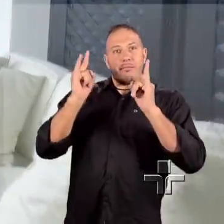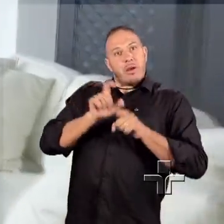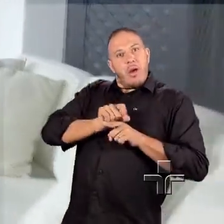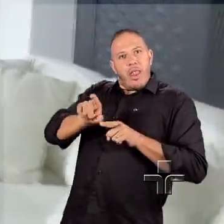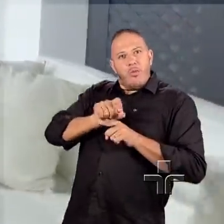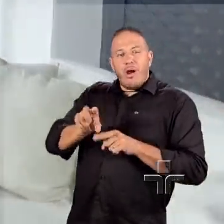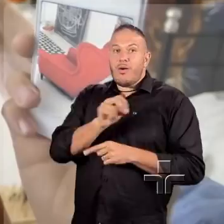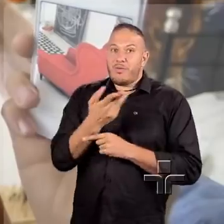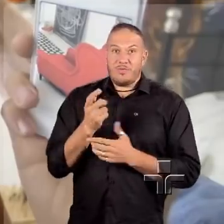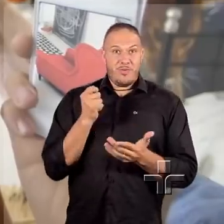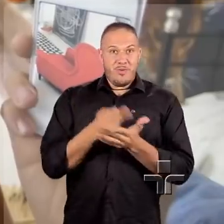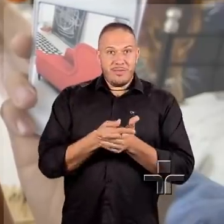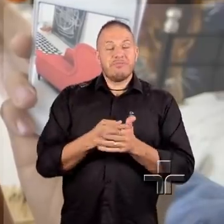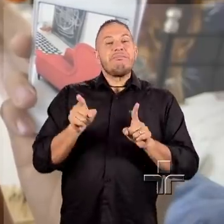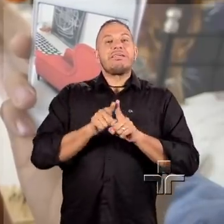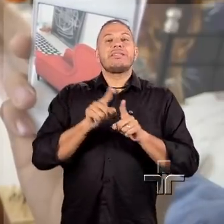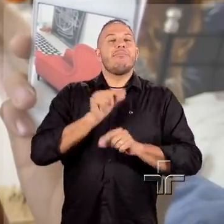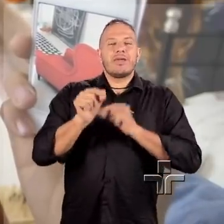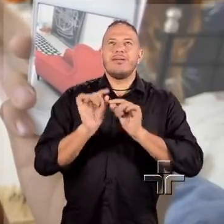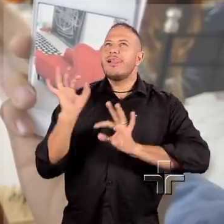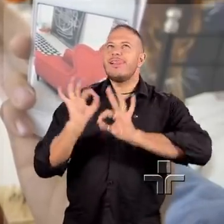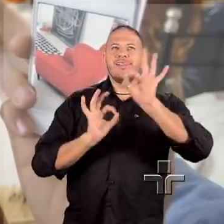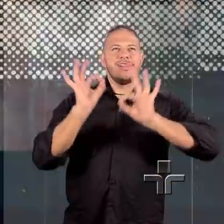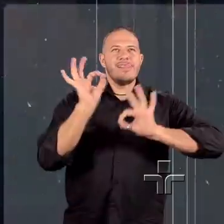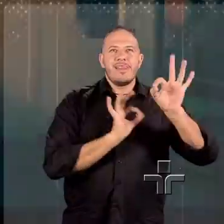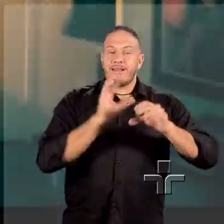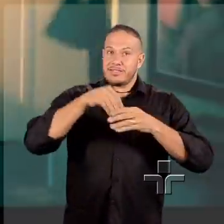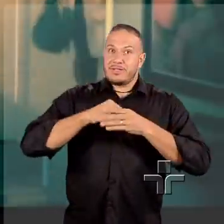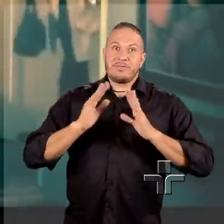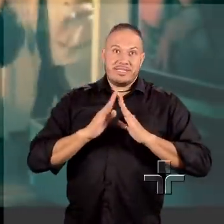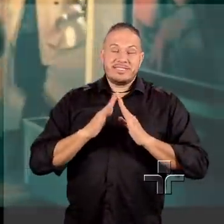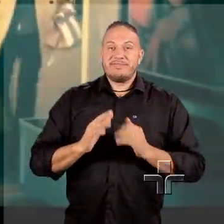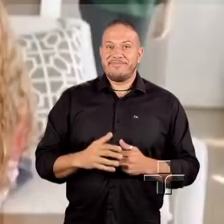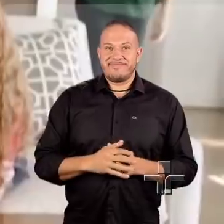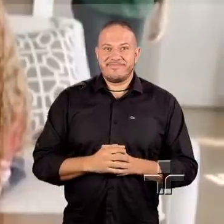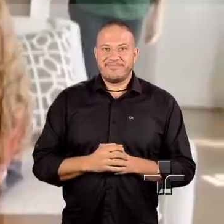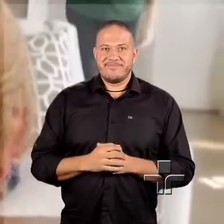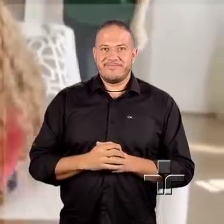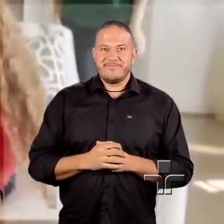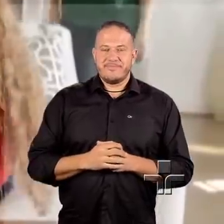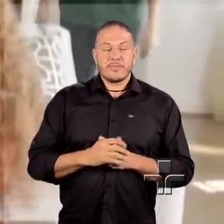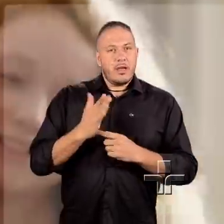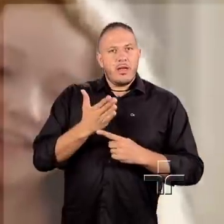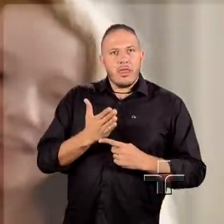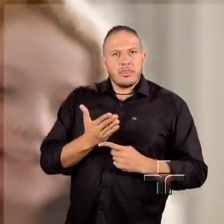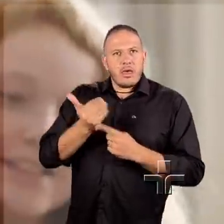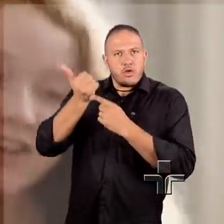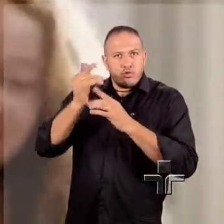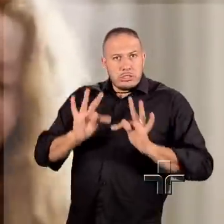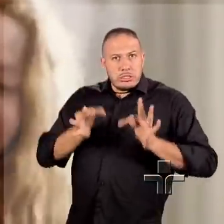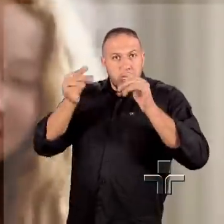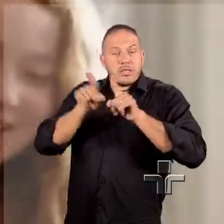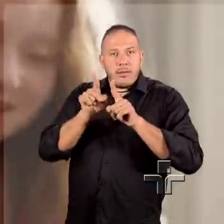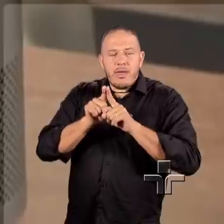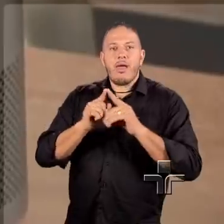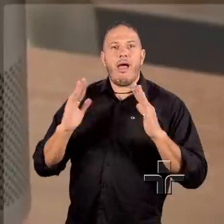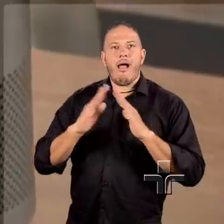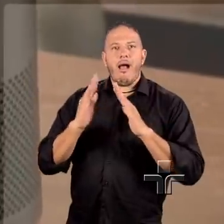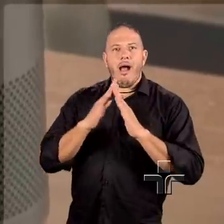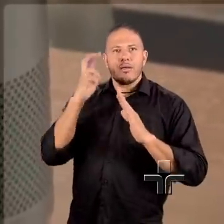comprar e até a decoração da casa. A tecnologia também deixou a casa